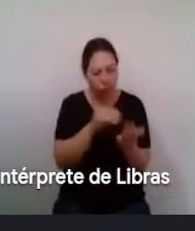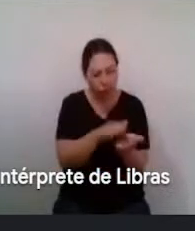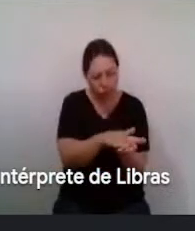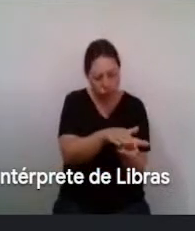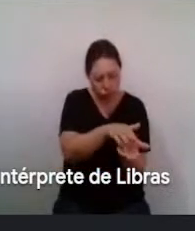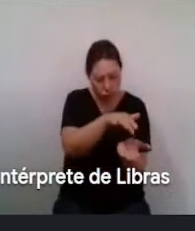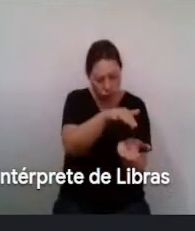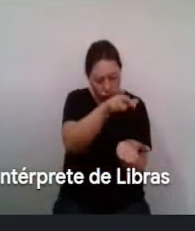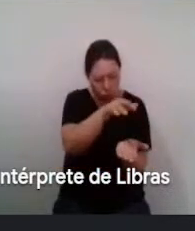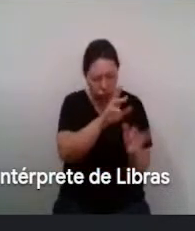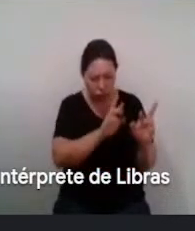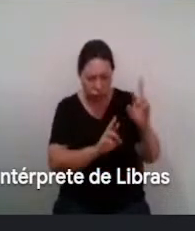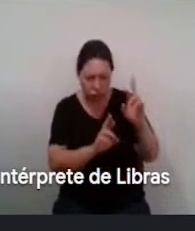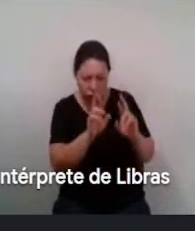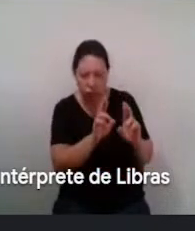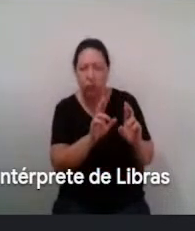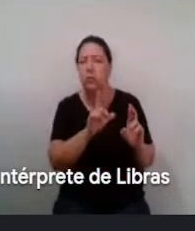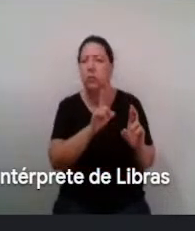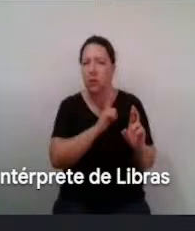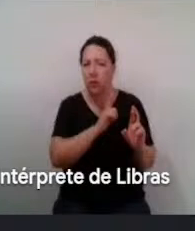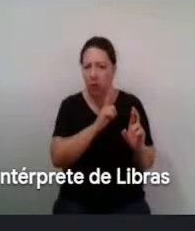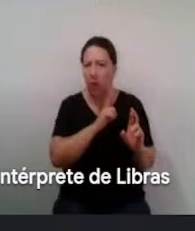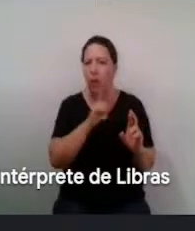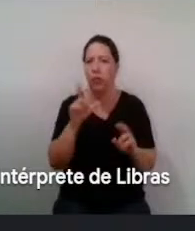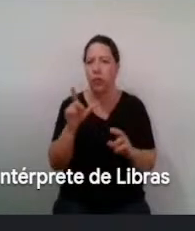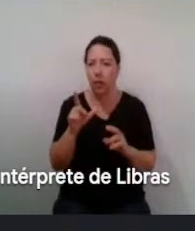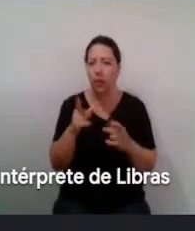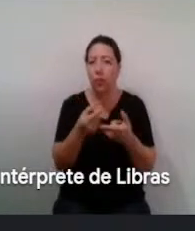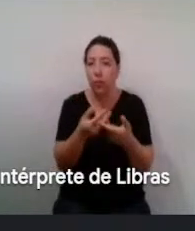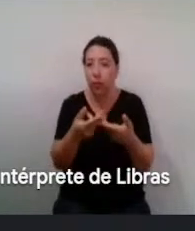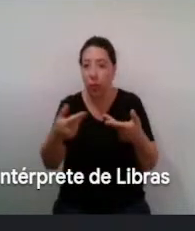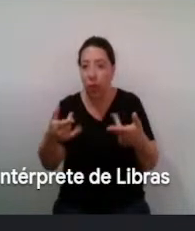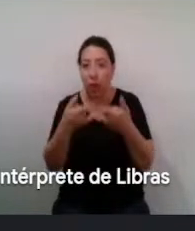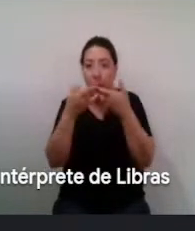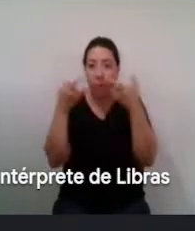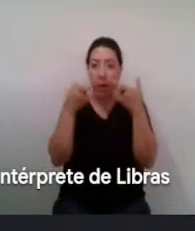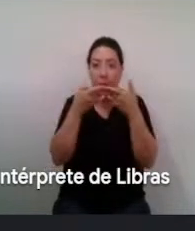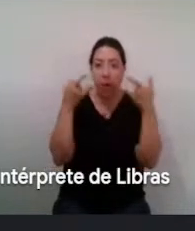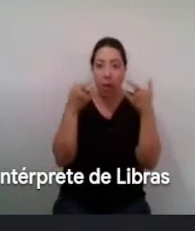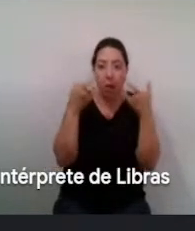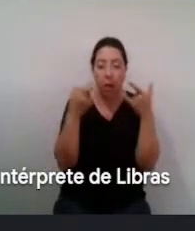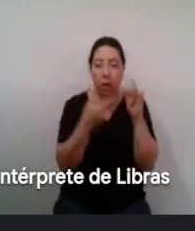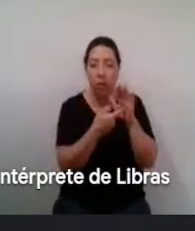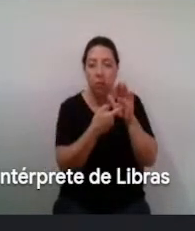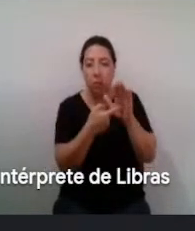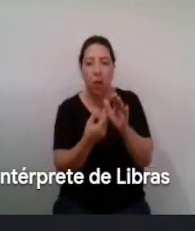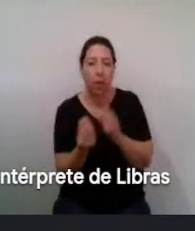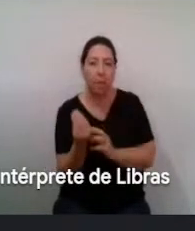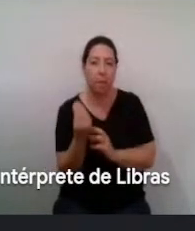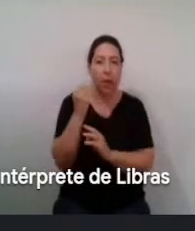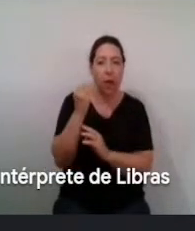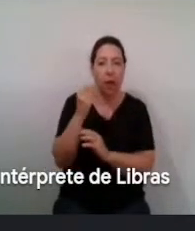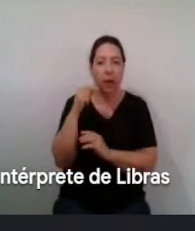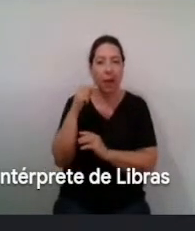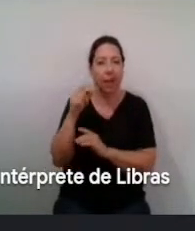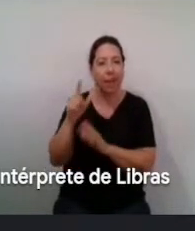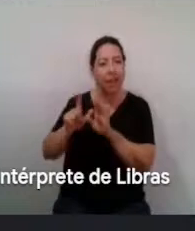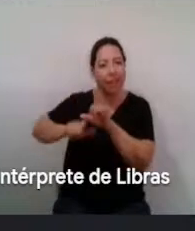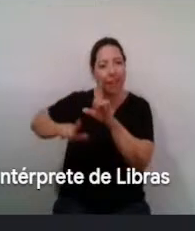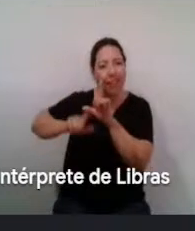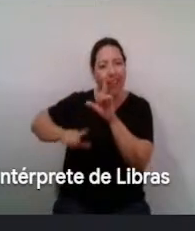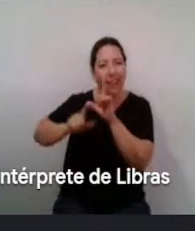houve uma intensa utilização dessas máscaras com a identificação, tanto dos candidatos da recorrente quanto dos